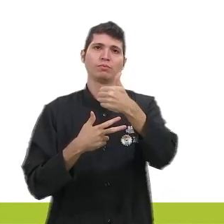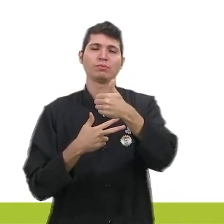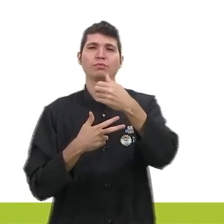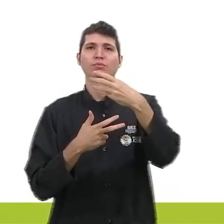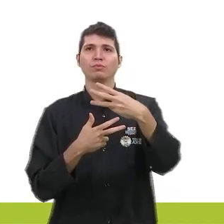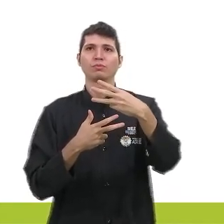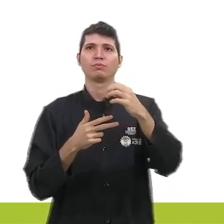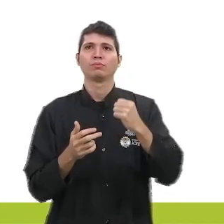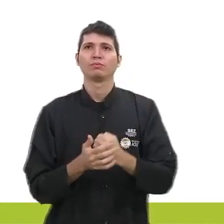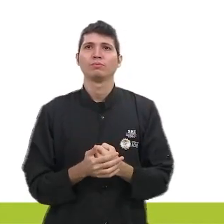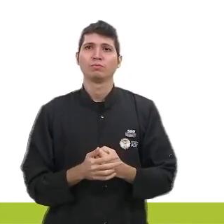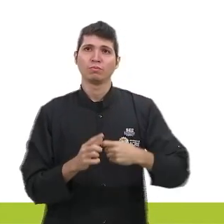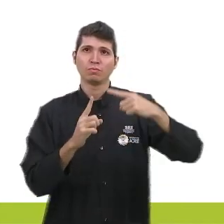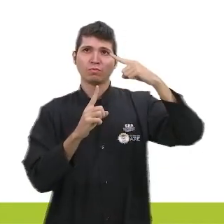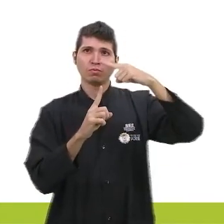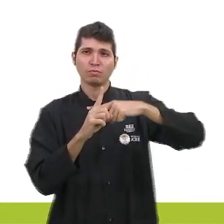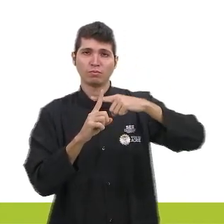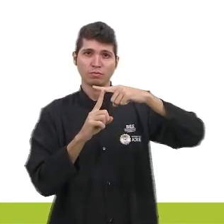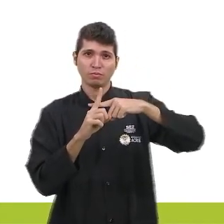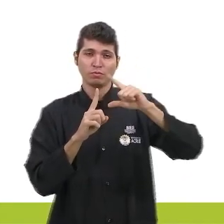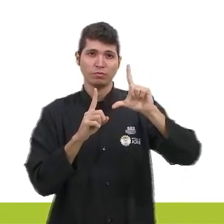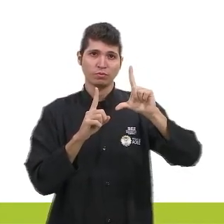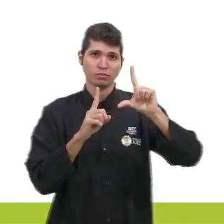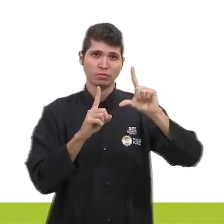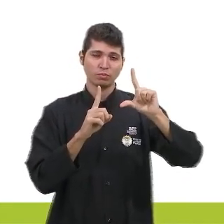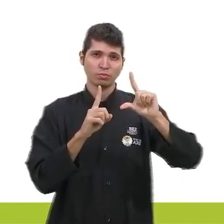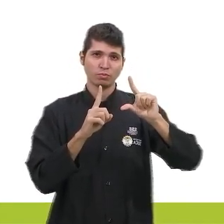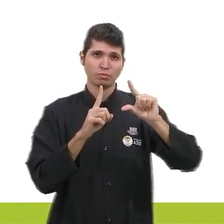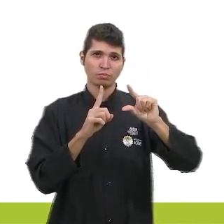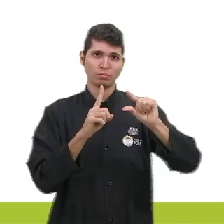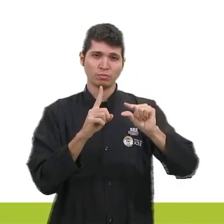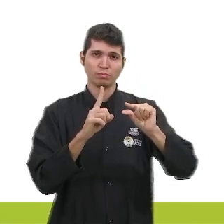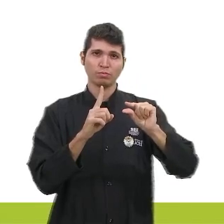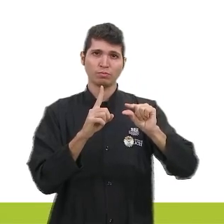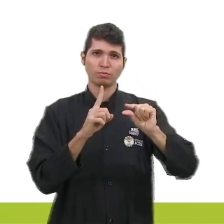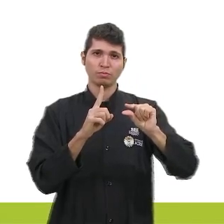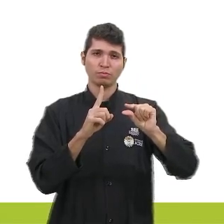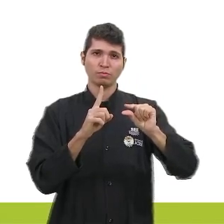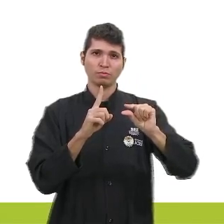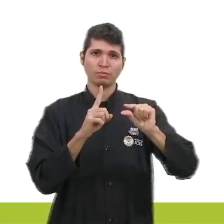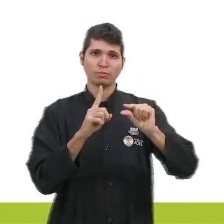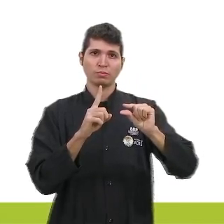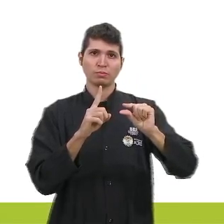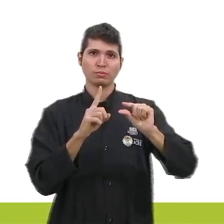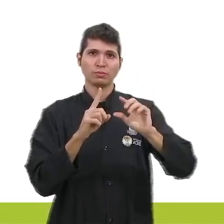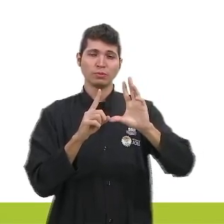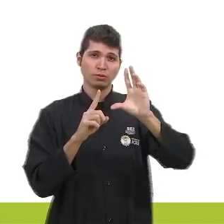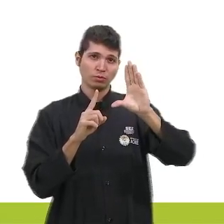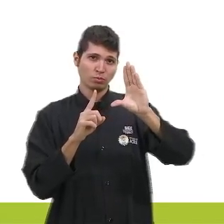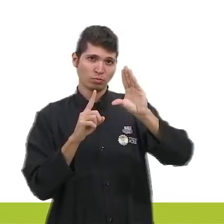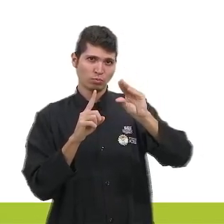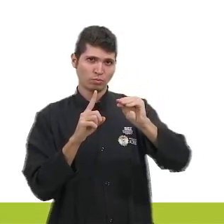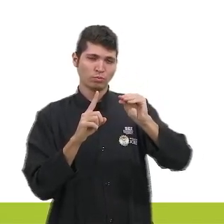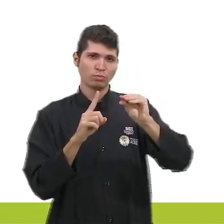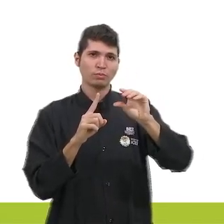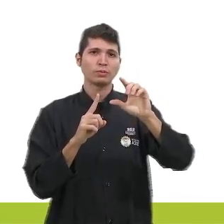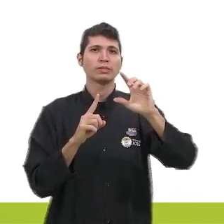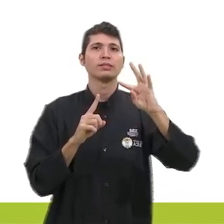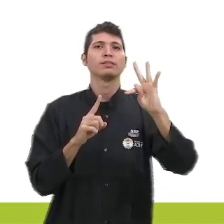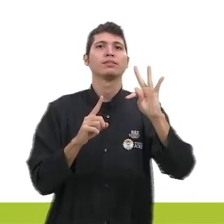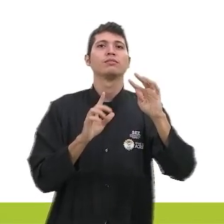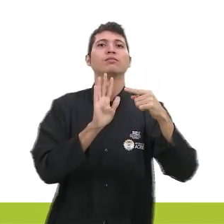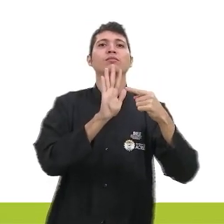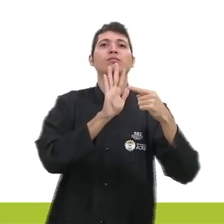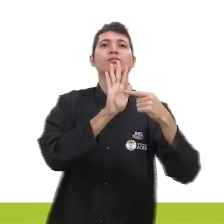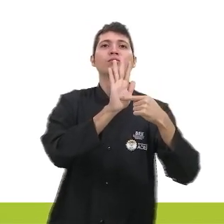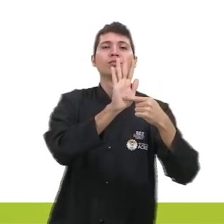centígrados é reduzida por um sistema a partir do instante de seu desligamento, ou seja, quando T foi igual a zero, e varia